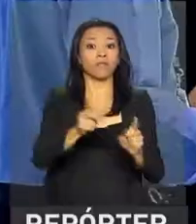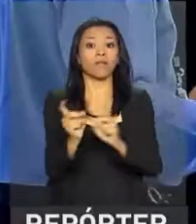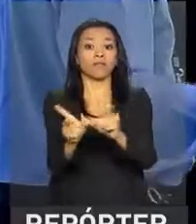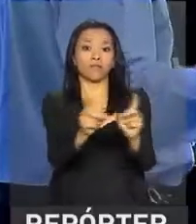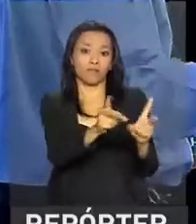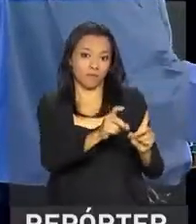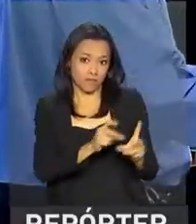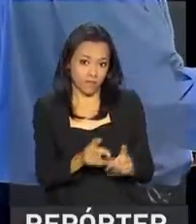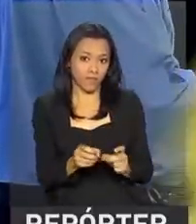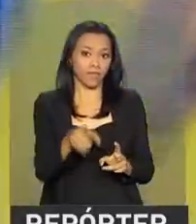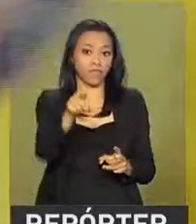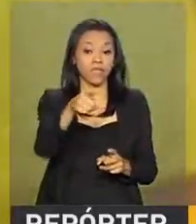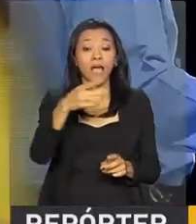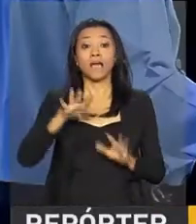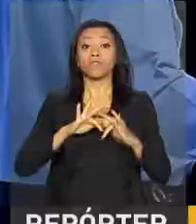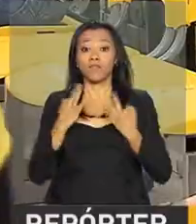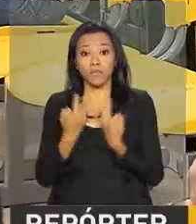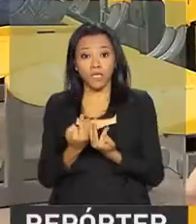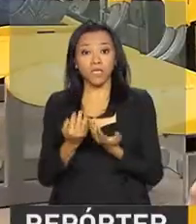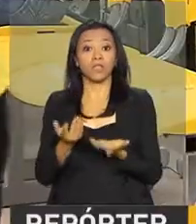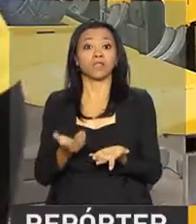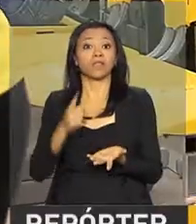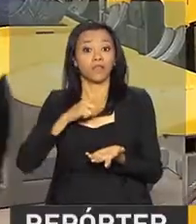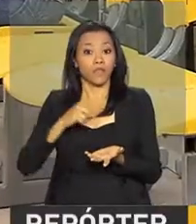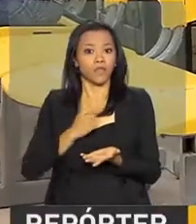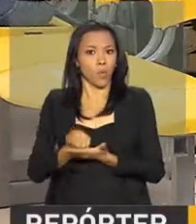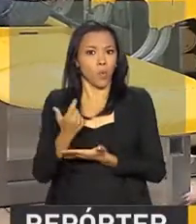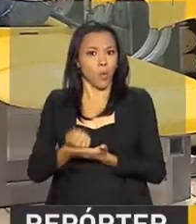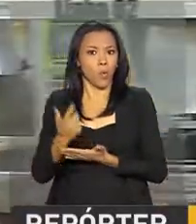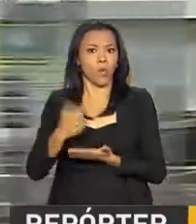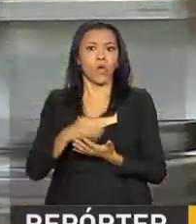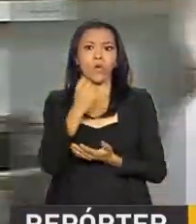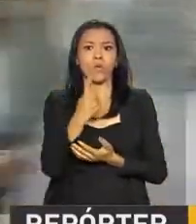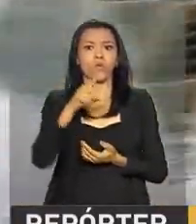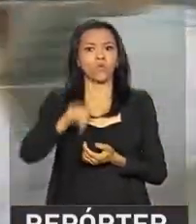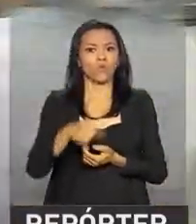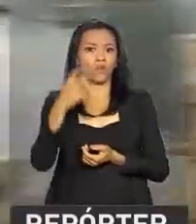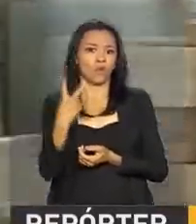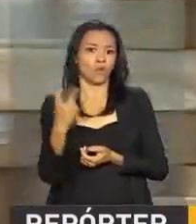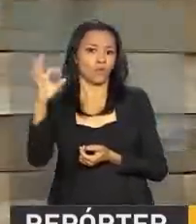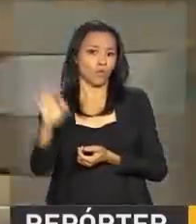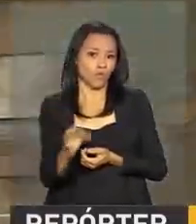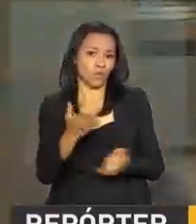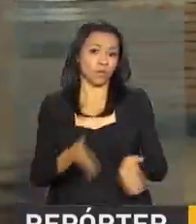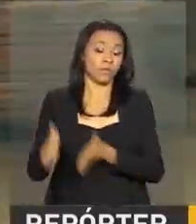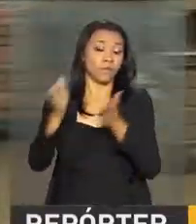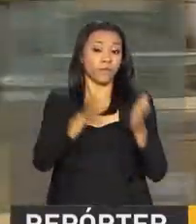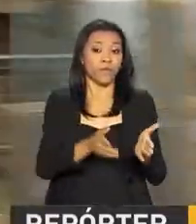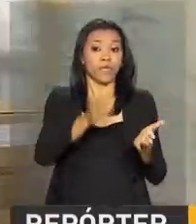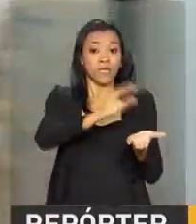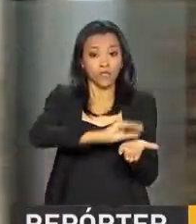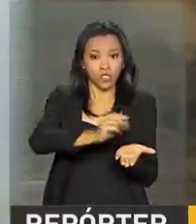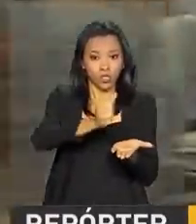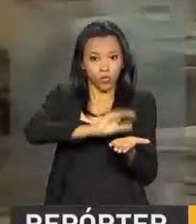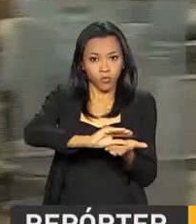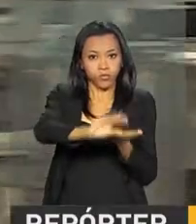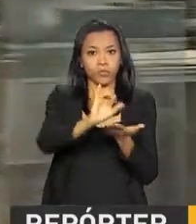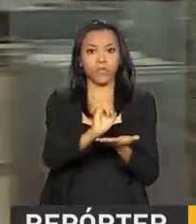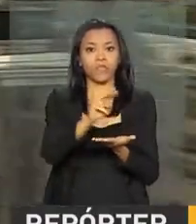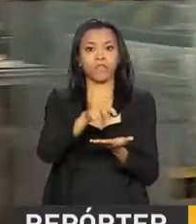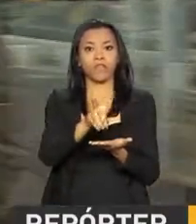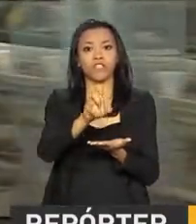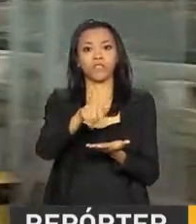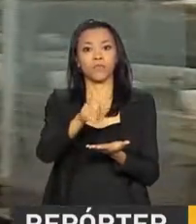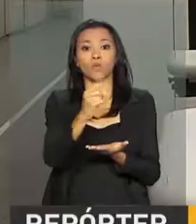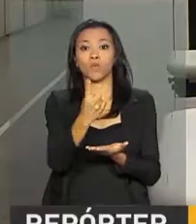o consumo das famílias cresceu 1,2 por cento enquanto os investimentos aumentaram 1,6